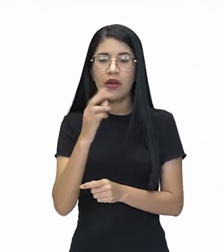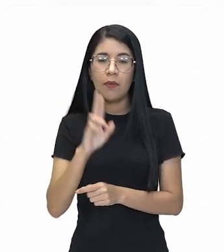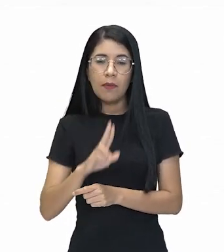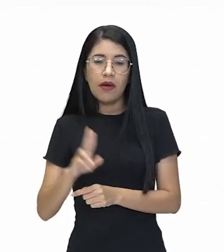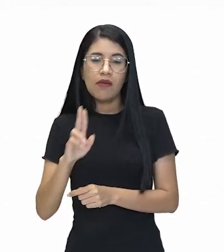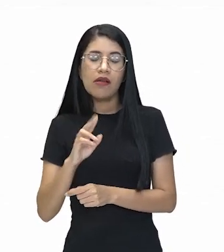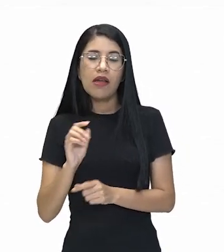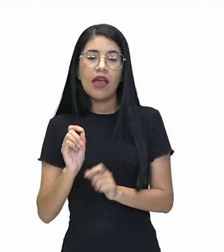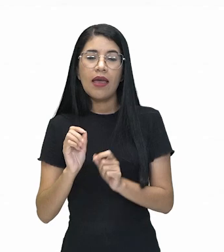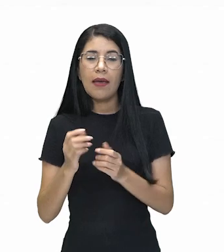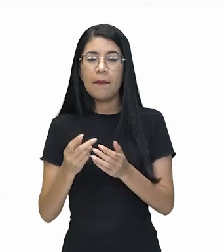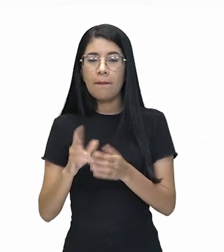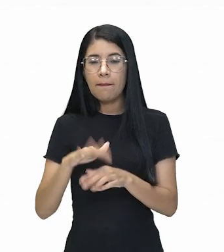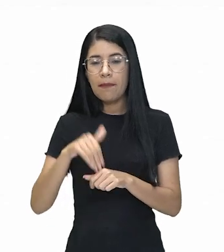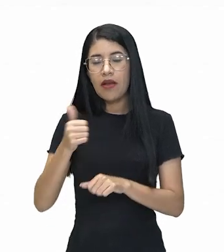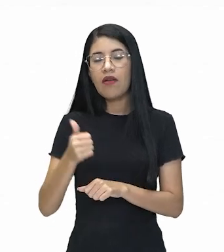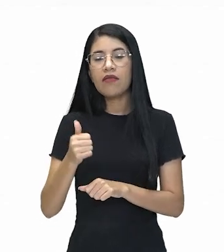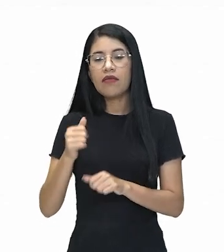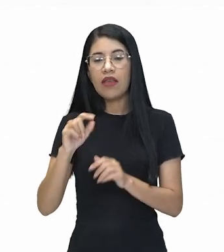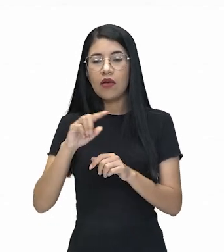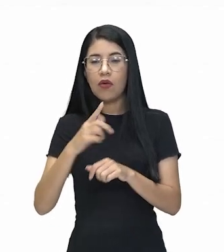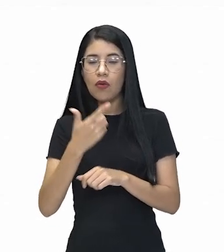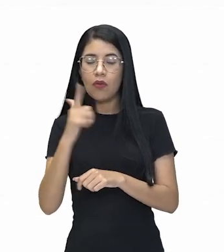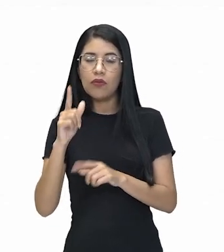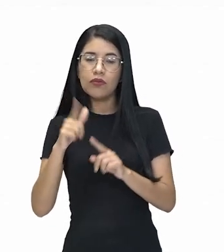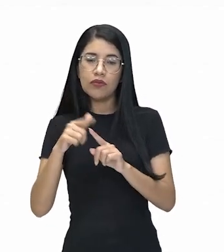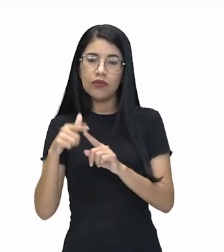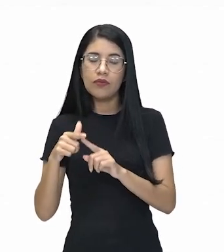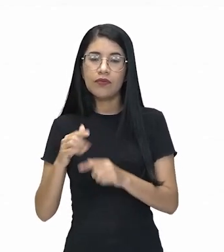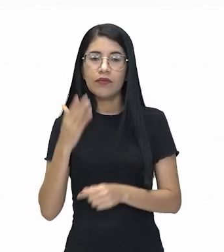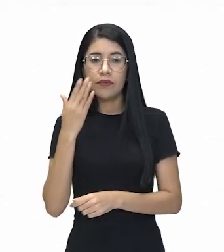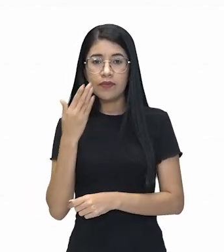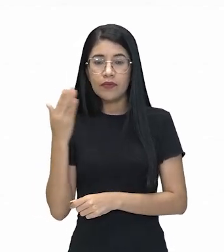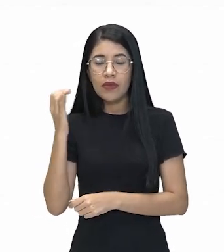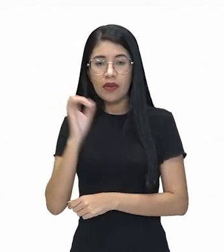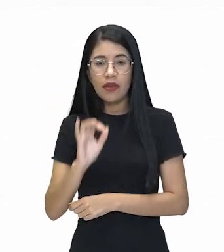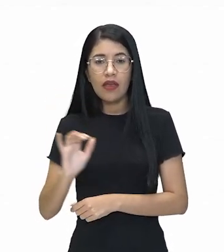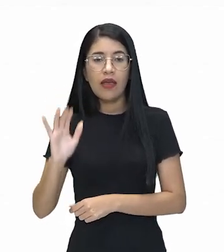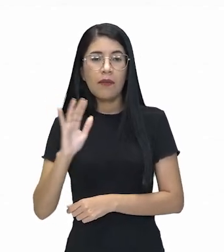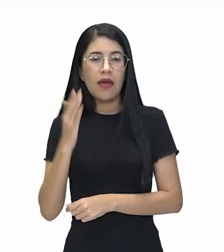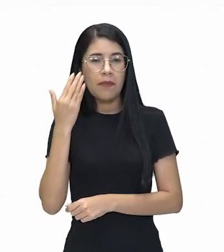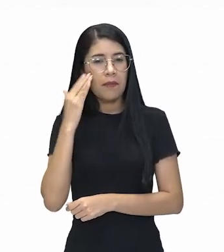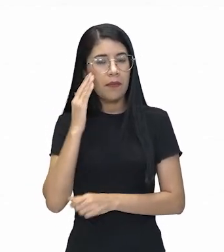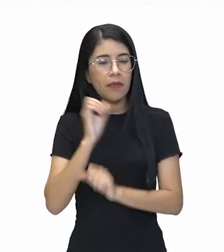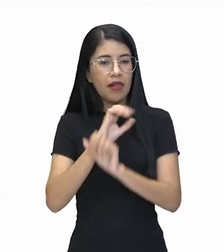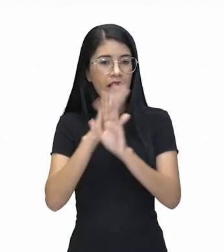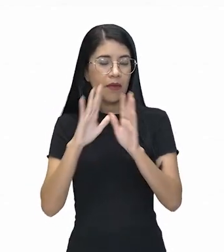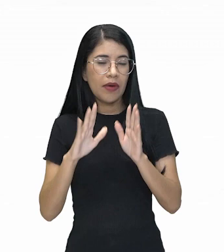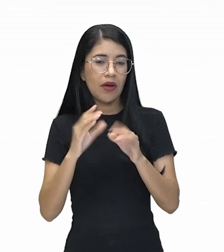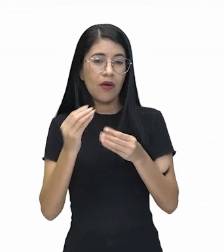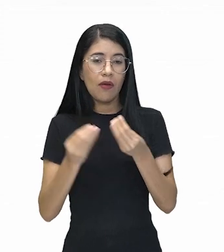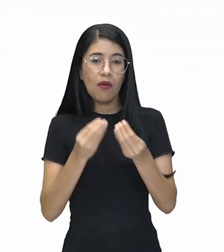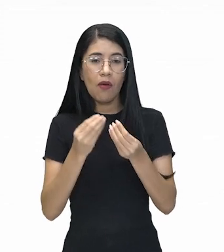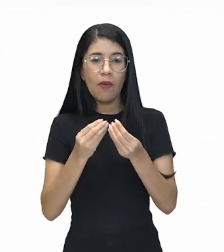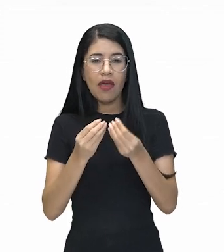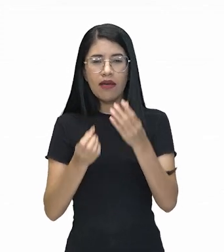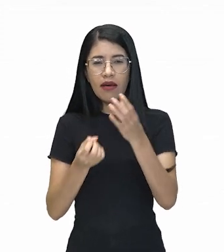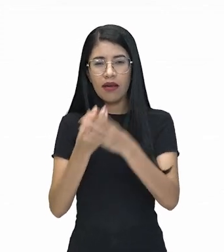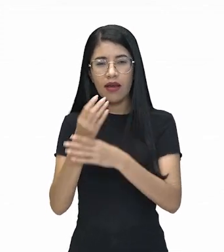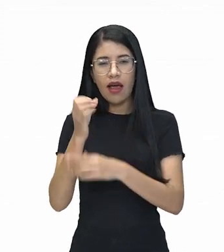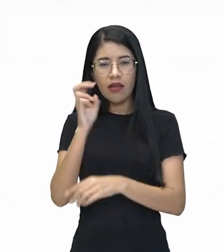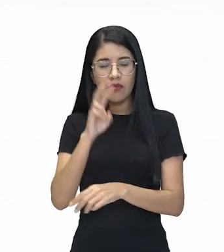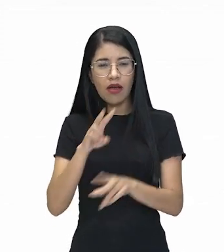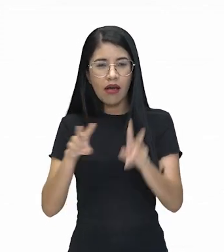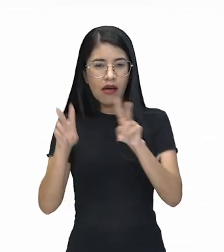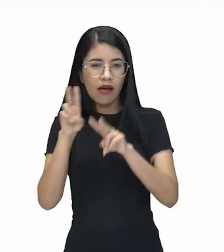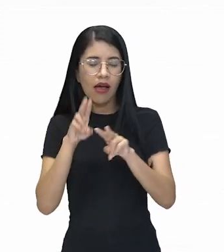utilizamos as lentes cilíndricas, tá? Tem até uma imagem aí, ó, para tu entender melhor, aonde que se forma a imagem do olho